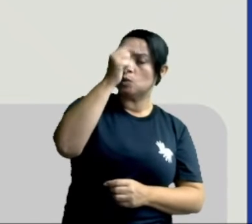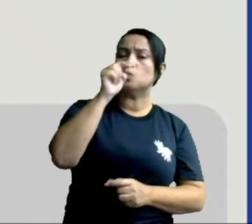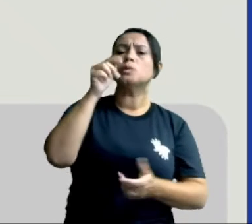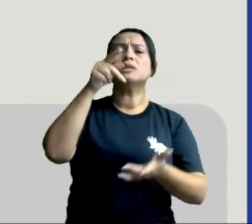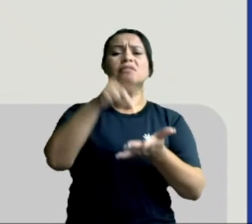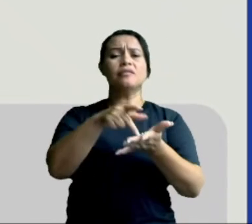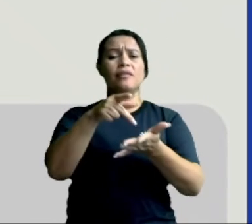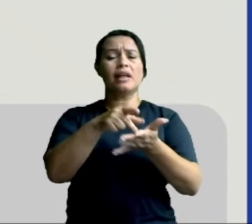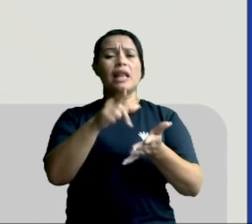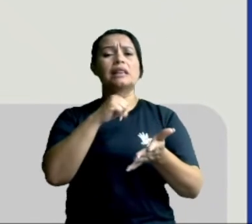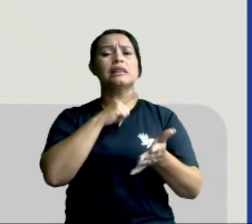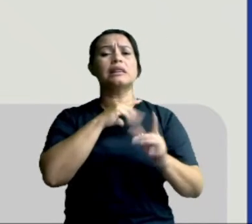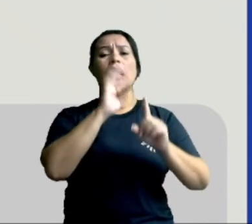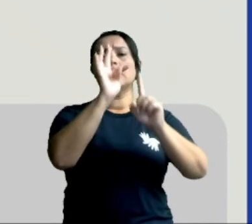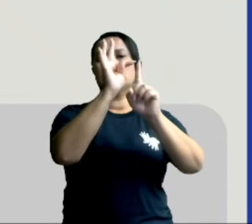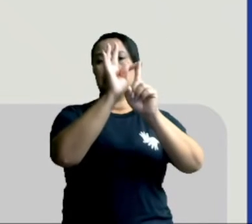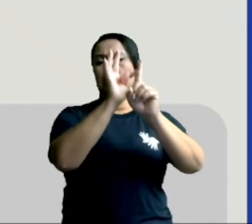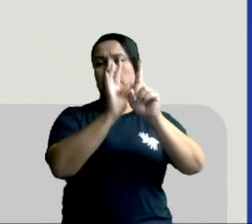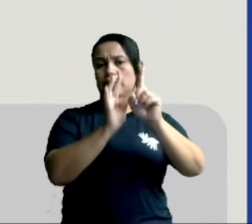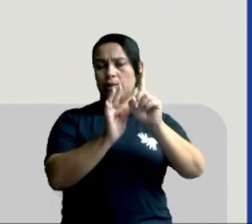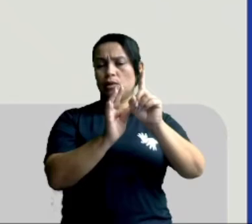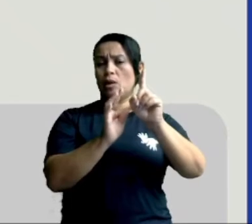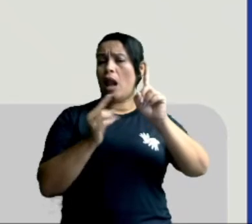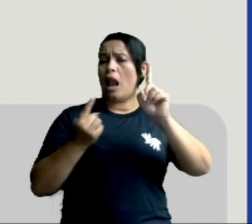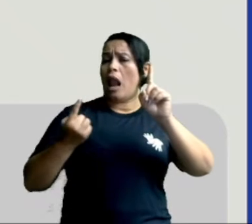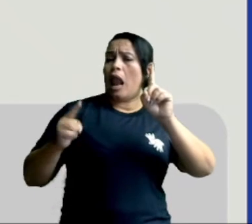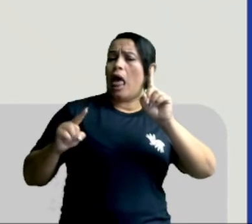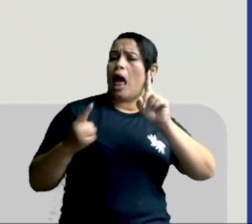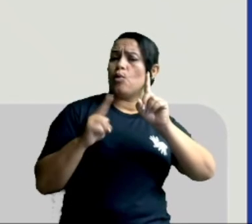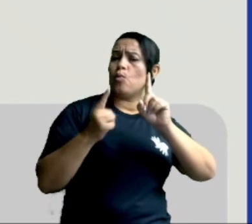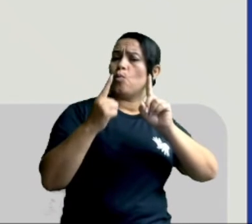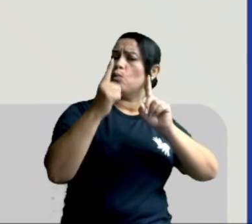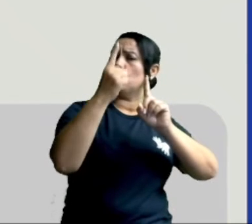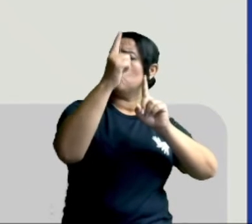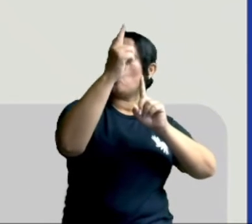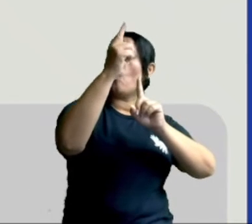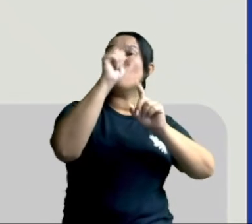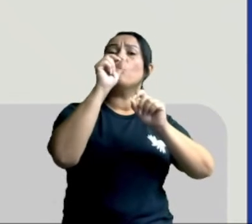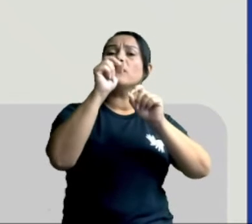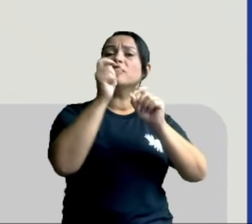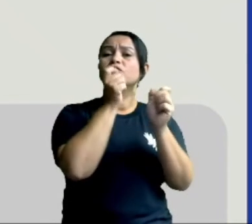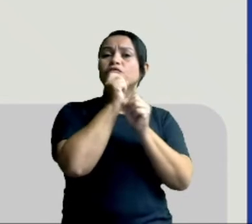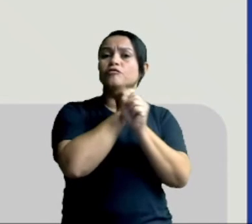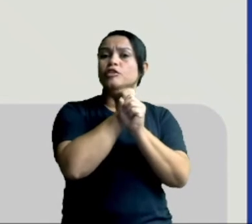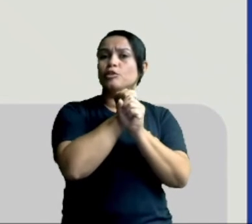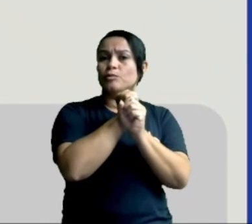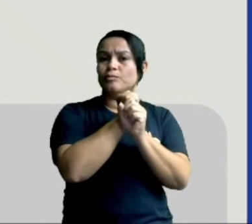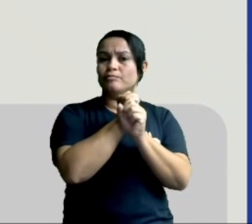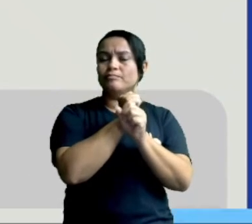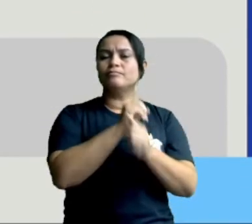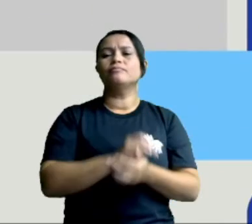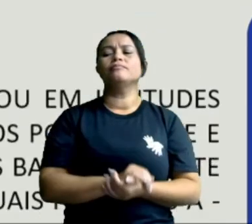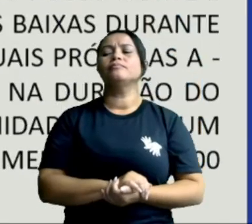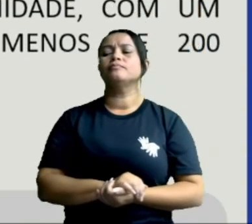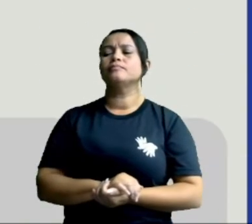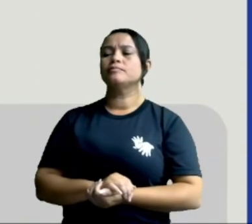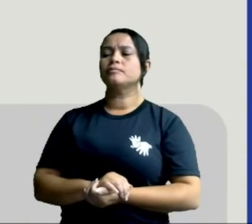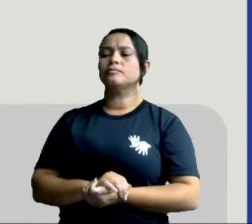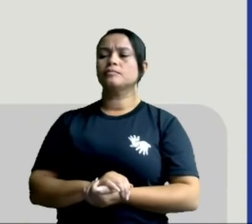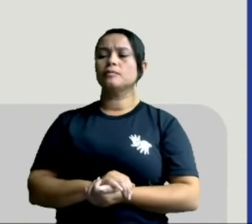menor é a temperatura então lá no topo da montanha vai ser muito mais frio